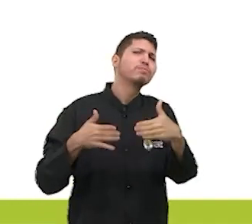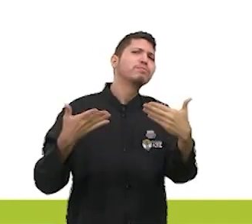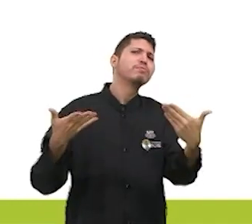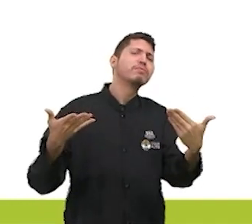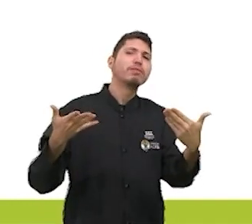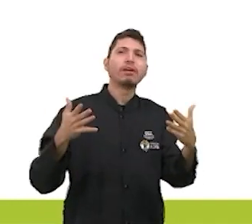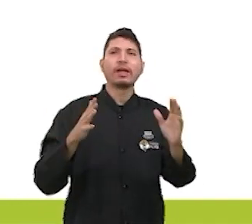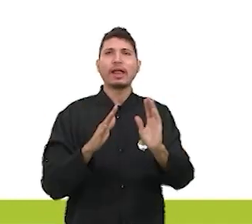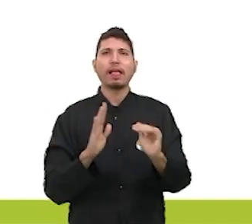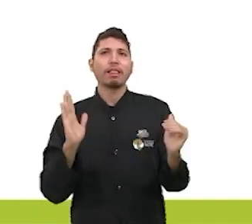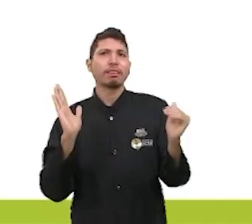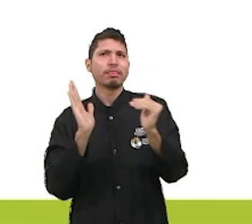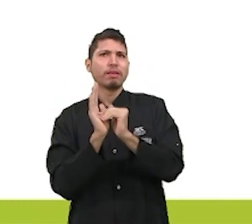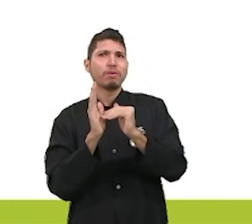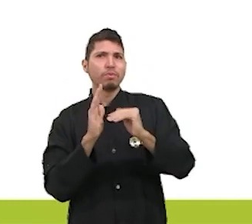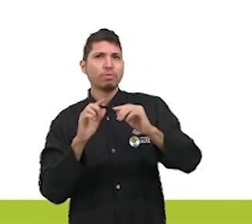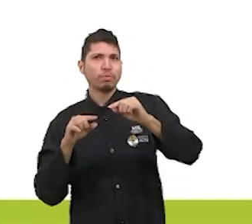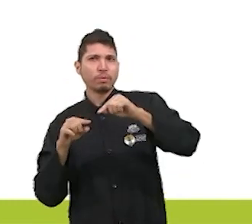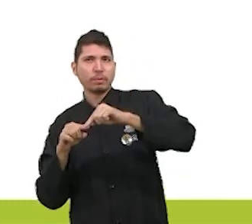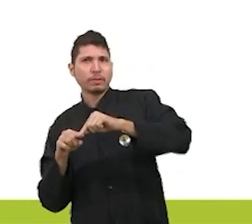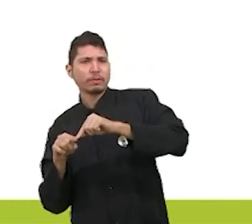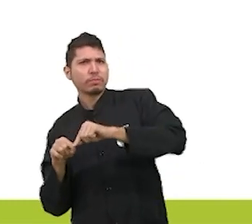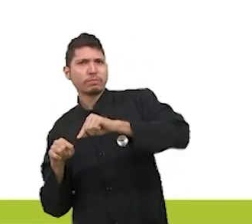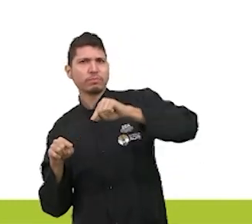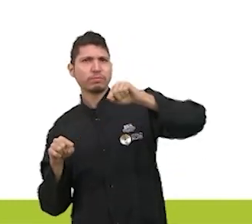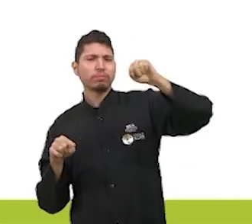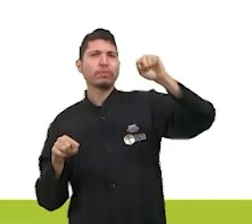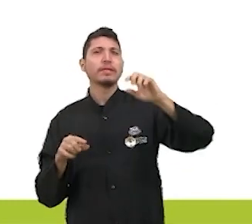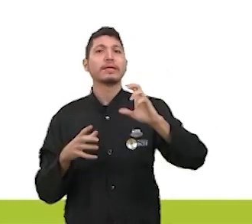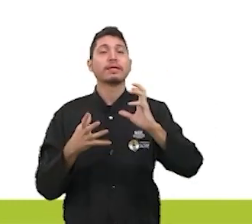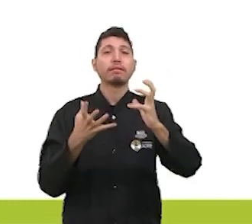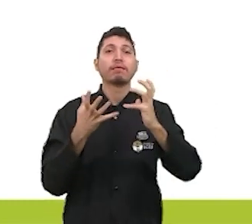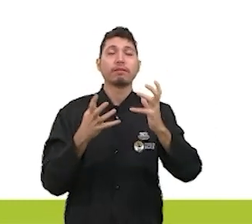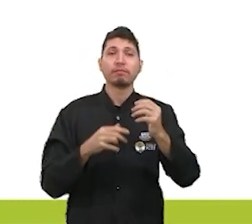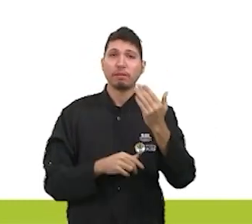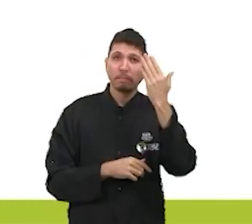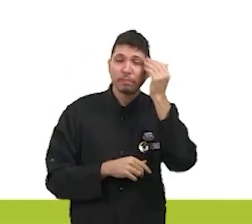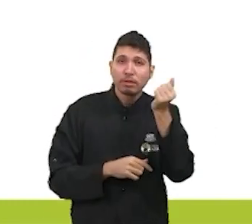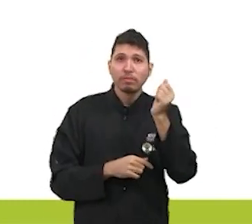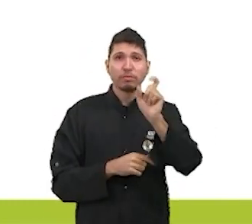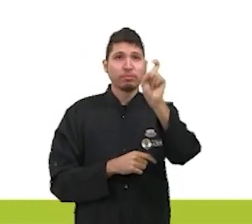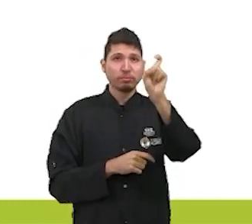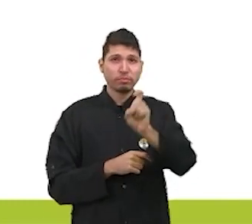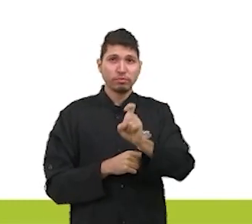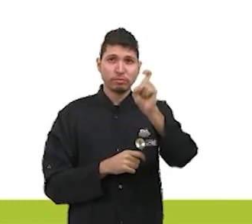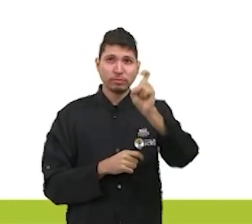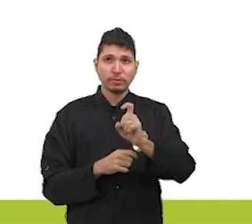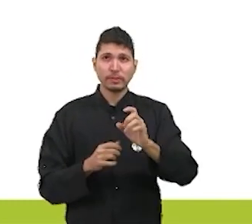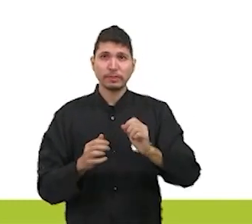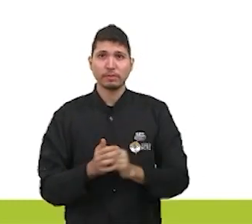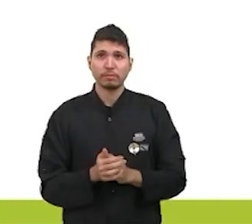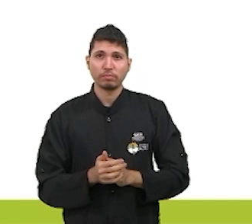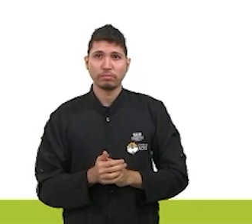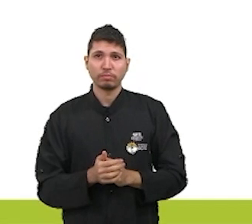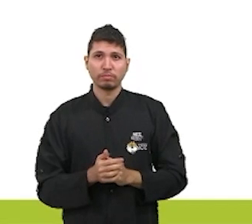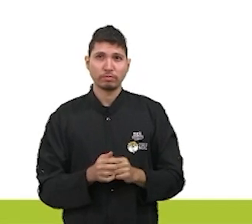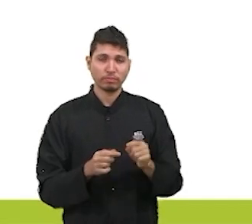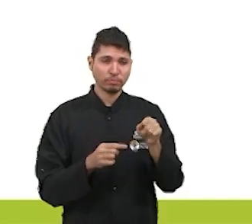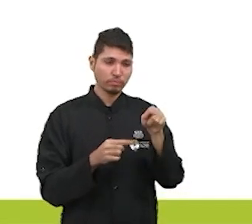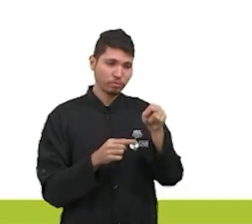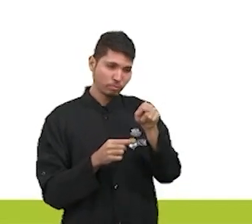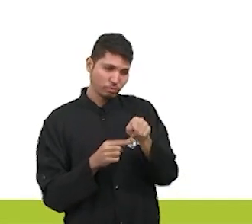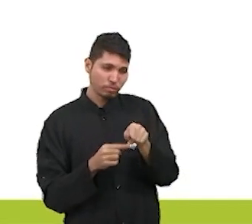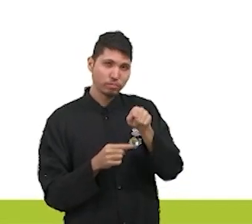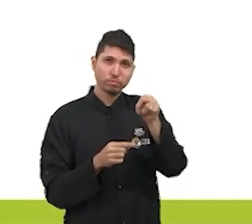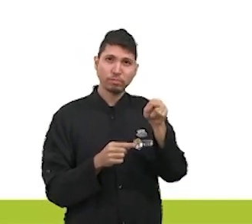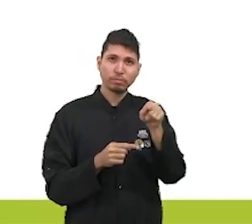topo da encosta? Então, pessoal, ele quer saber quanto vale o x aqui, ó. Se você olhar no problema, tudo que passa pelo ângulo reto, que é o